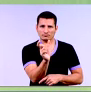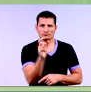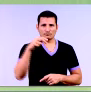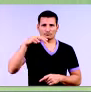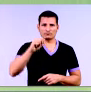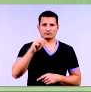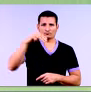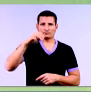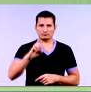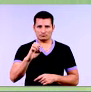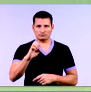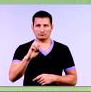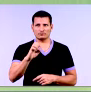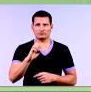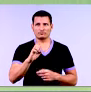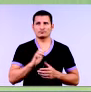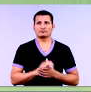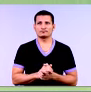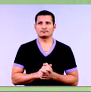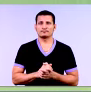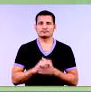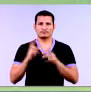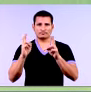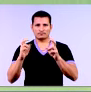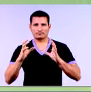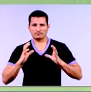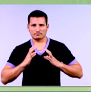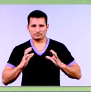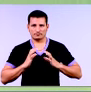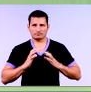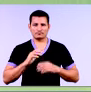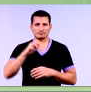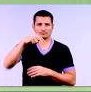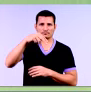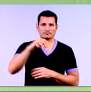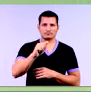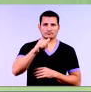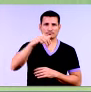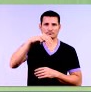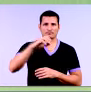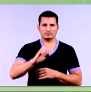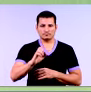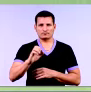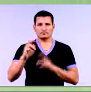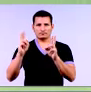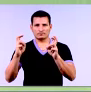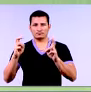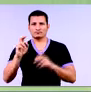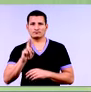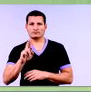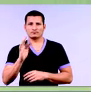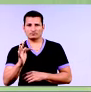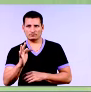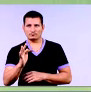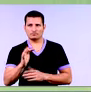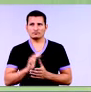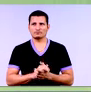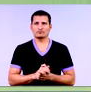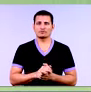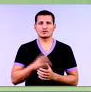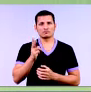name. Olha aqui, name, cidade, name, UF. O tipo é o